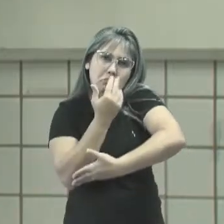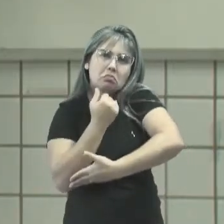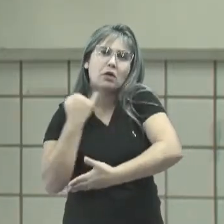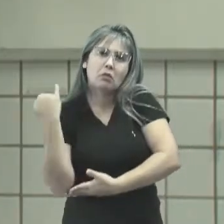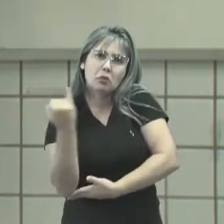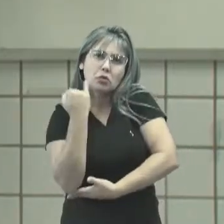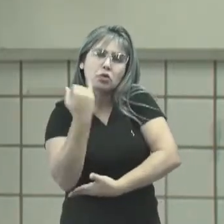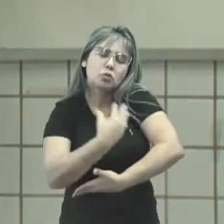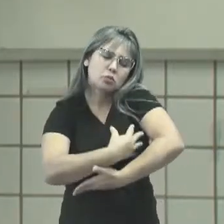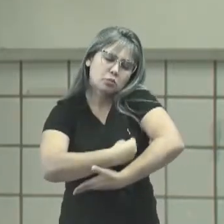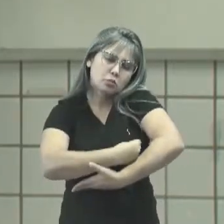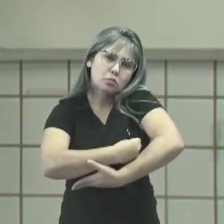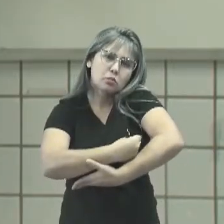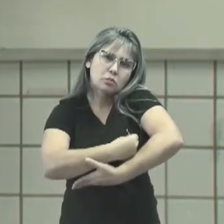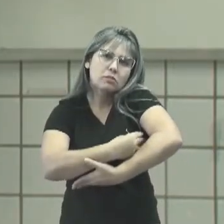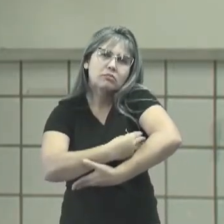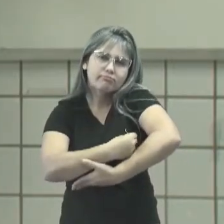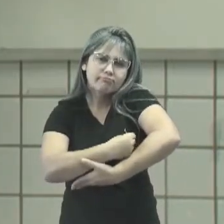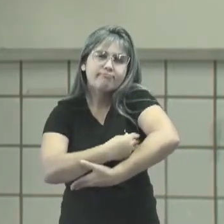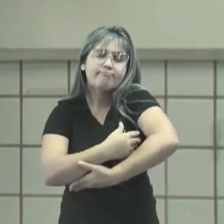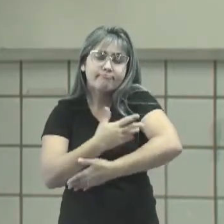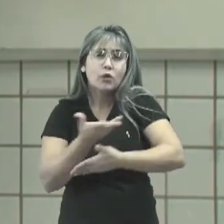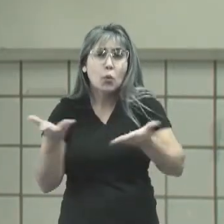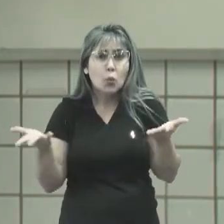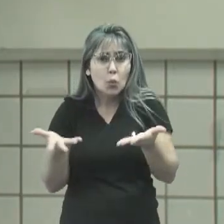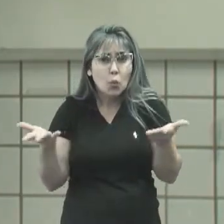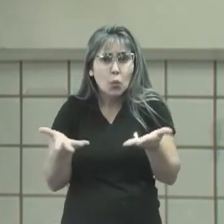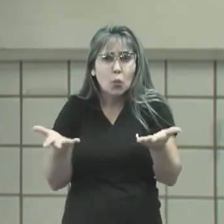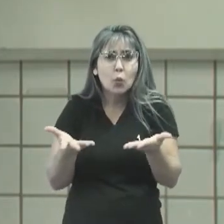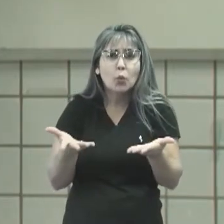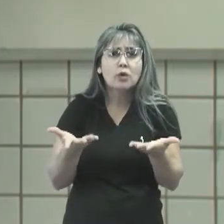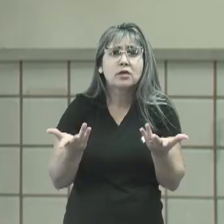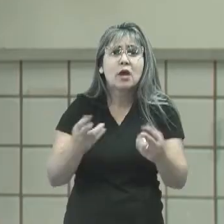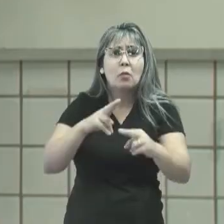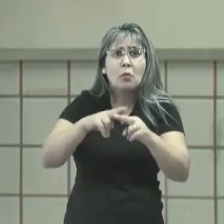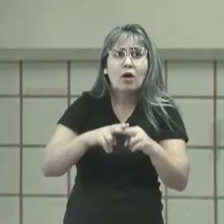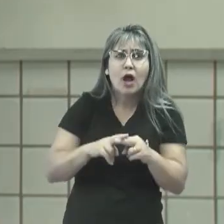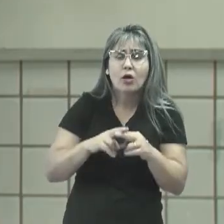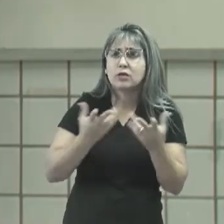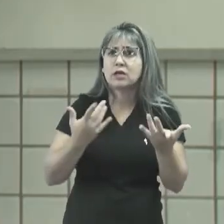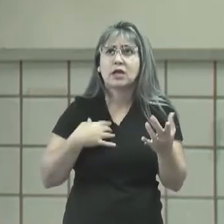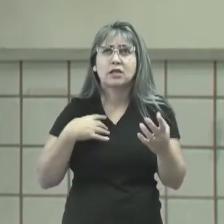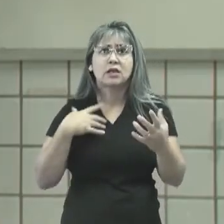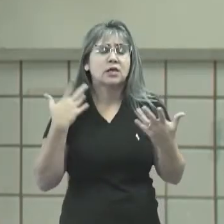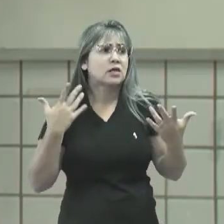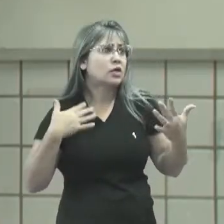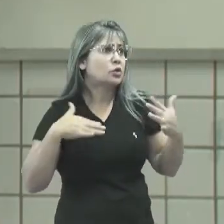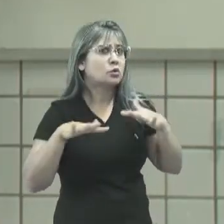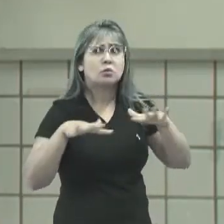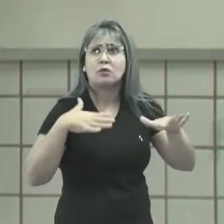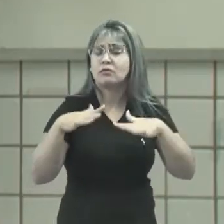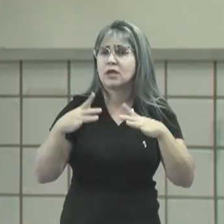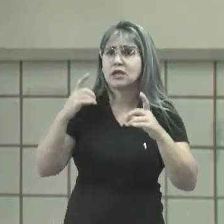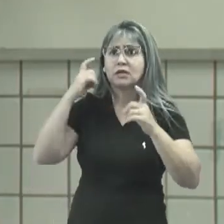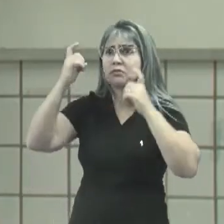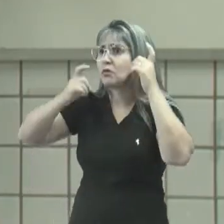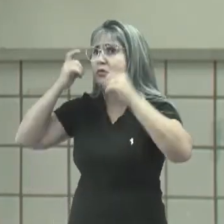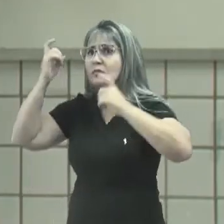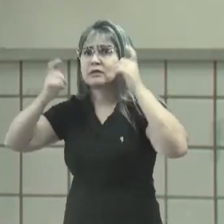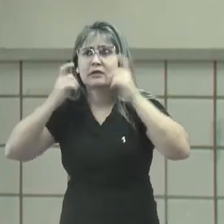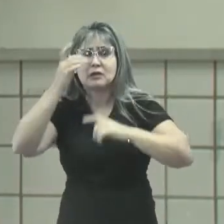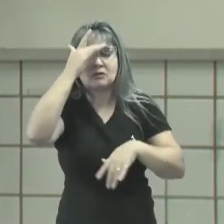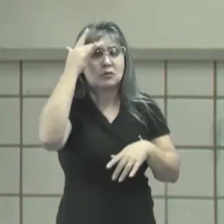A chamada amamentação, e que hoje em dia, por conta do corre-corre, dos trabalhos das pessoas, cada vez mais